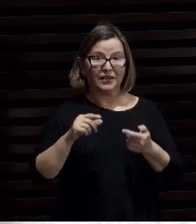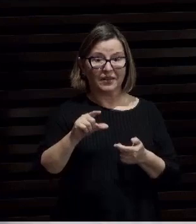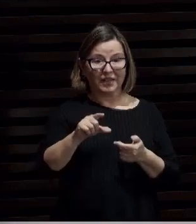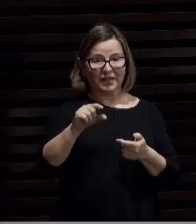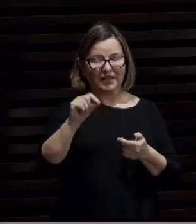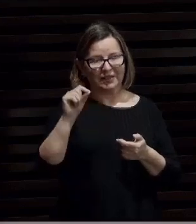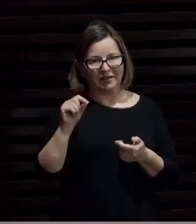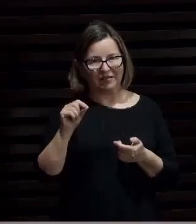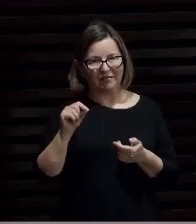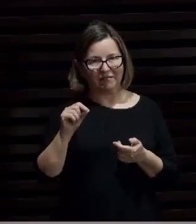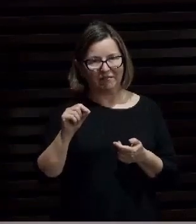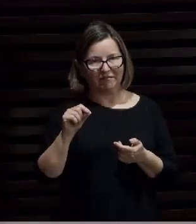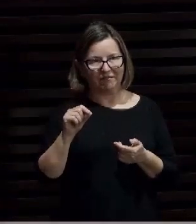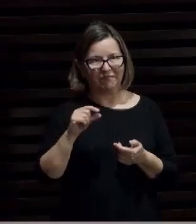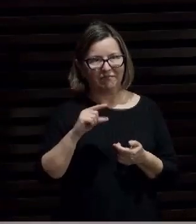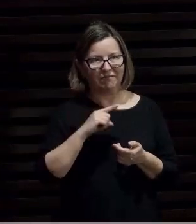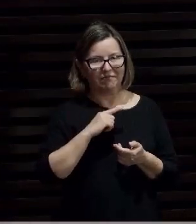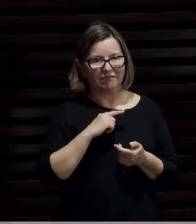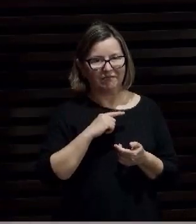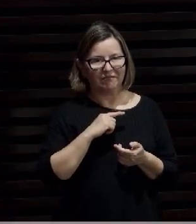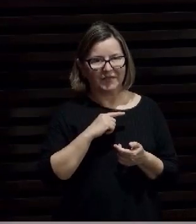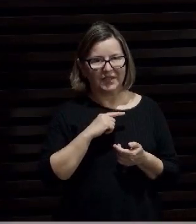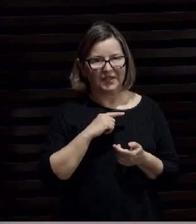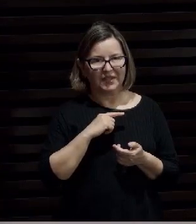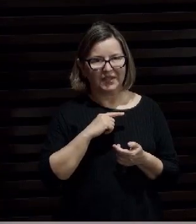reações nas pessoas que nos ouvem.